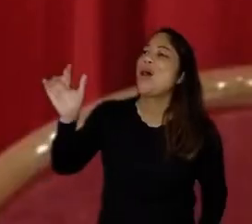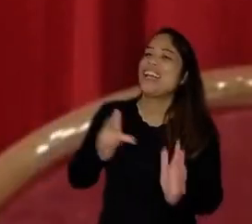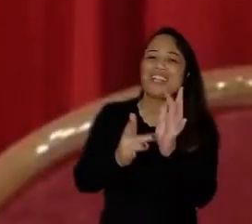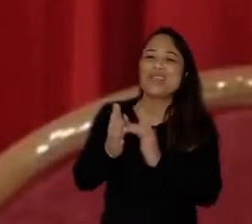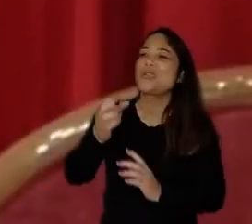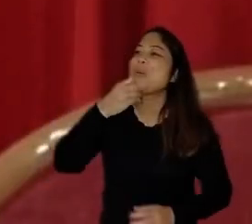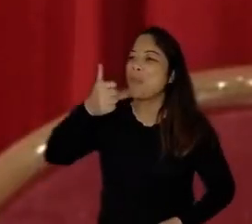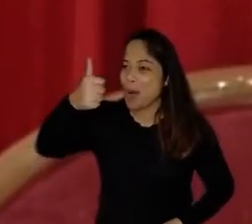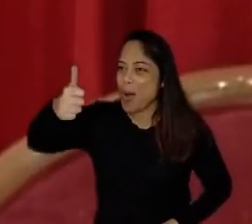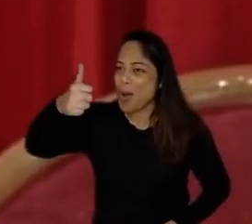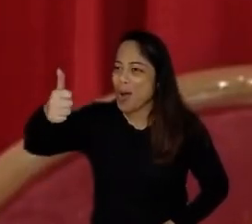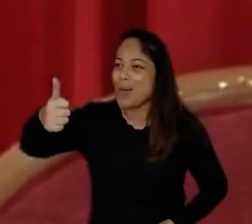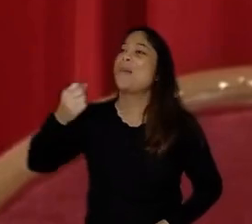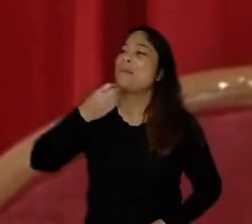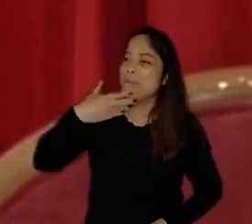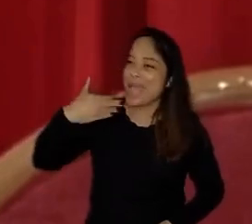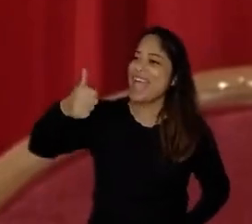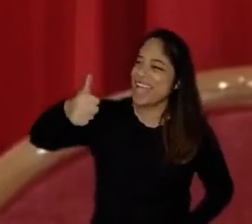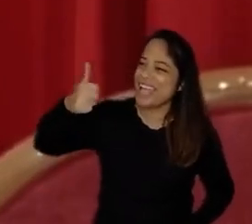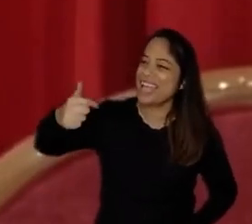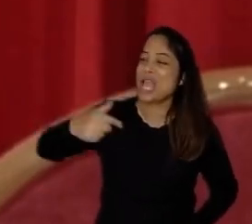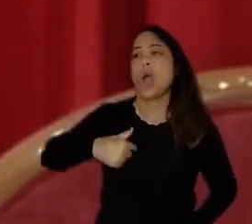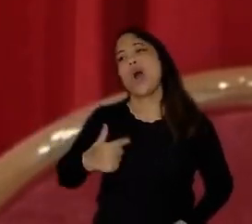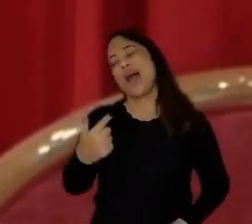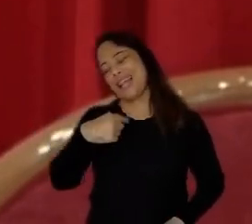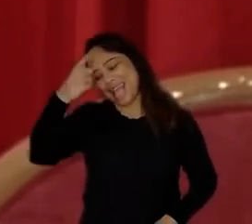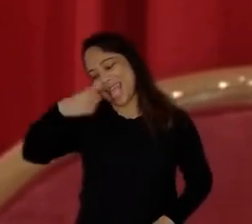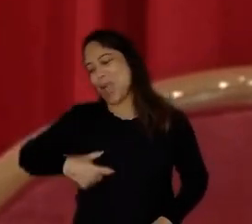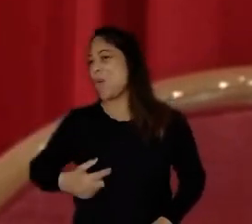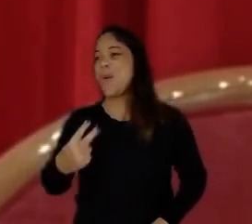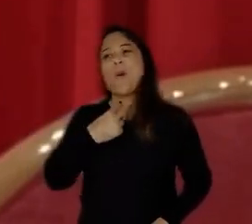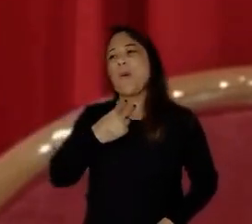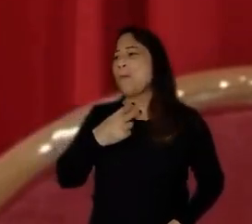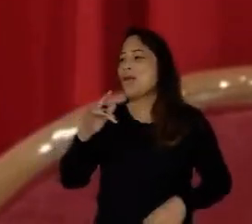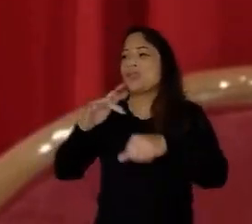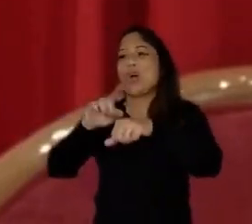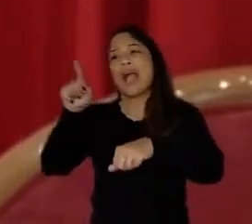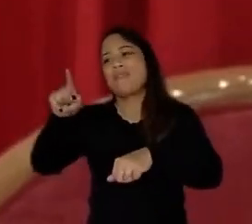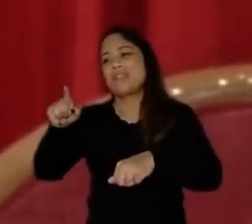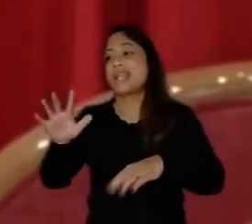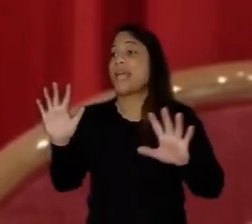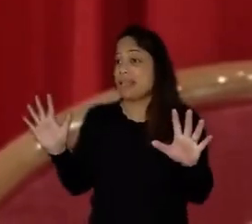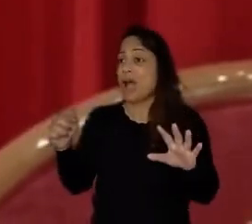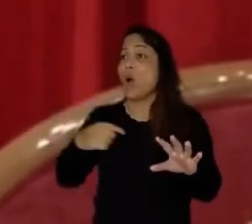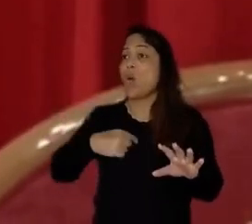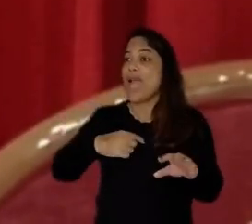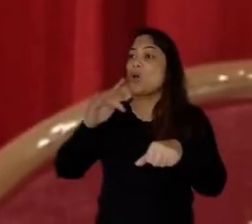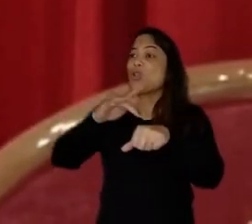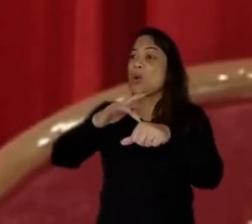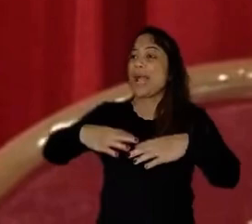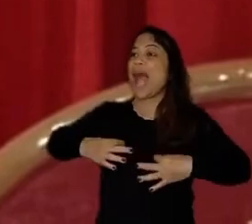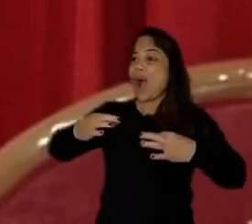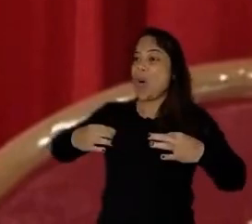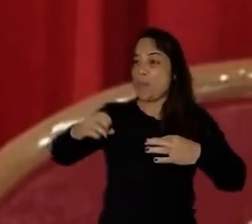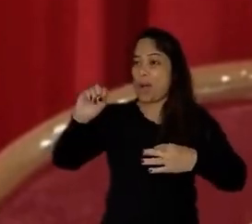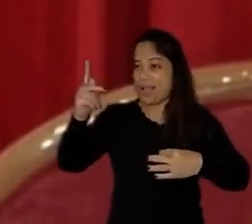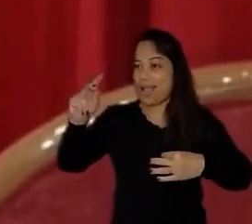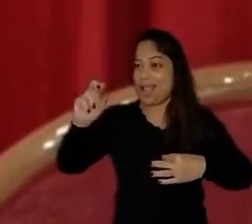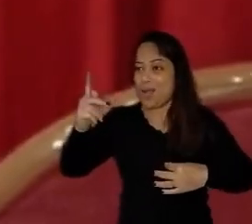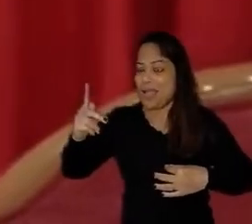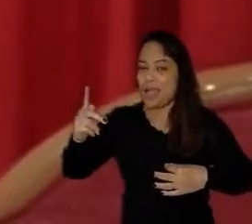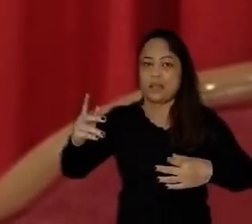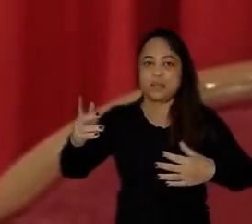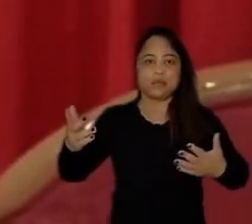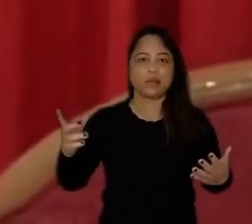túnica branca? Beleza? Eu não sou digno de tocar na sua face, eu vou tocar só na orla do seu manto, tudo bem? Não, é claro